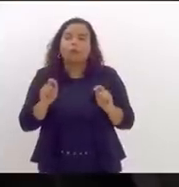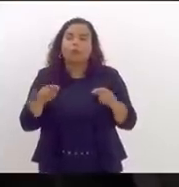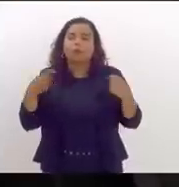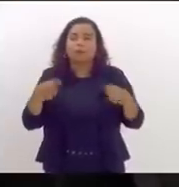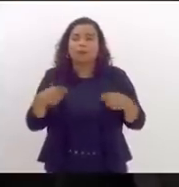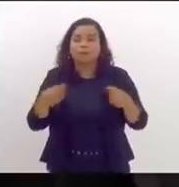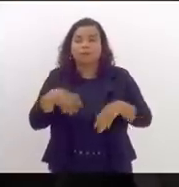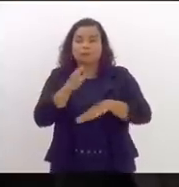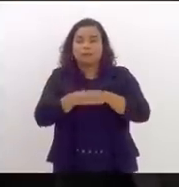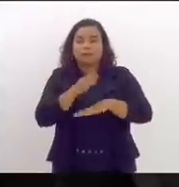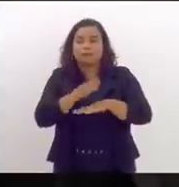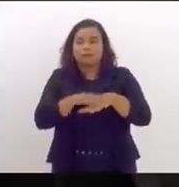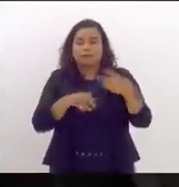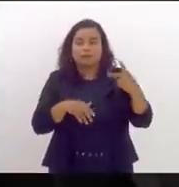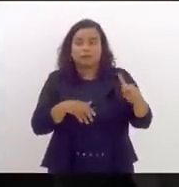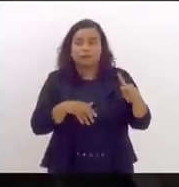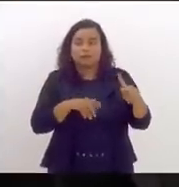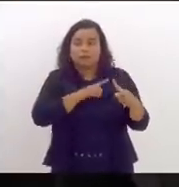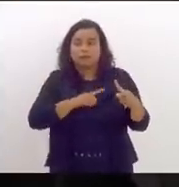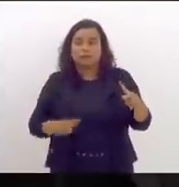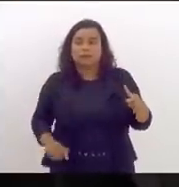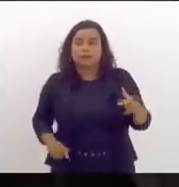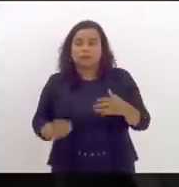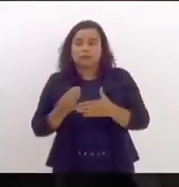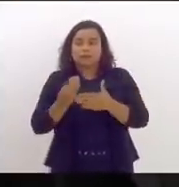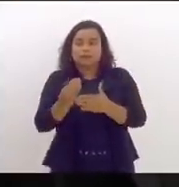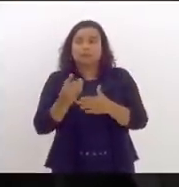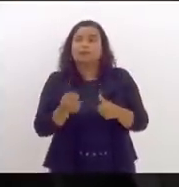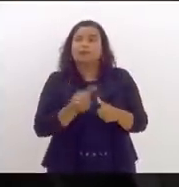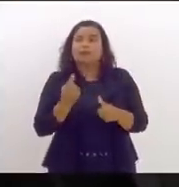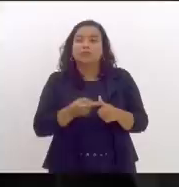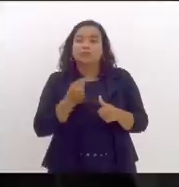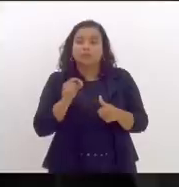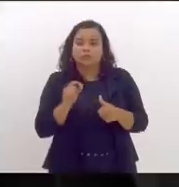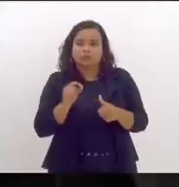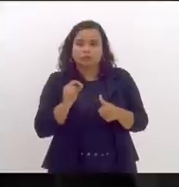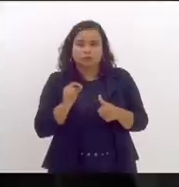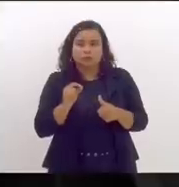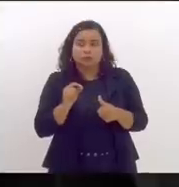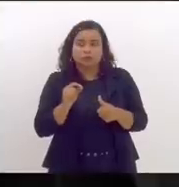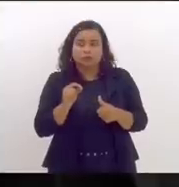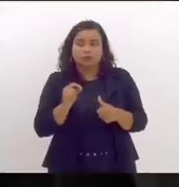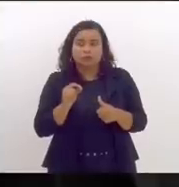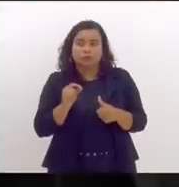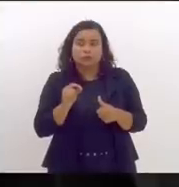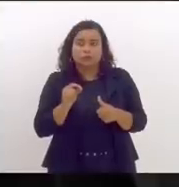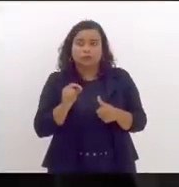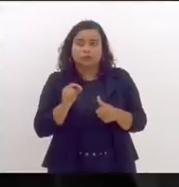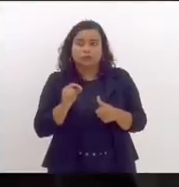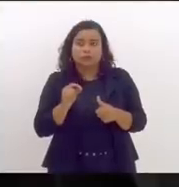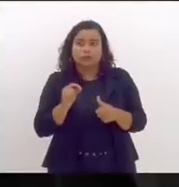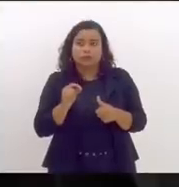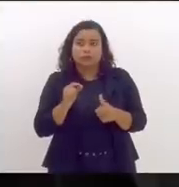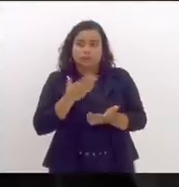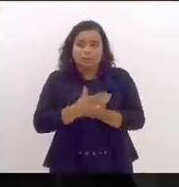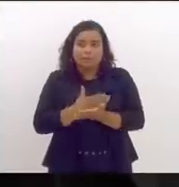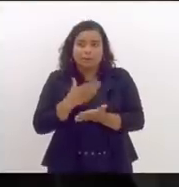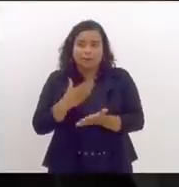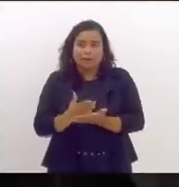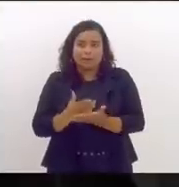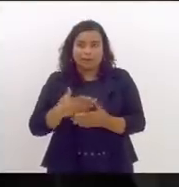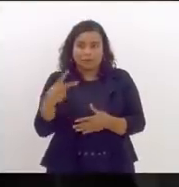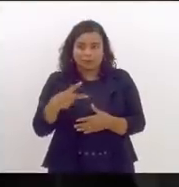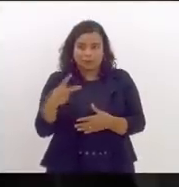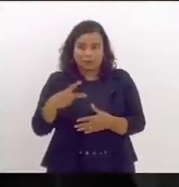ele e primeiro a perda a segunda parcela